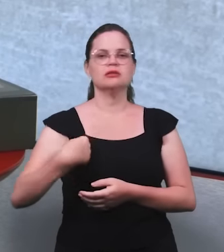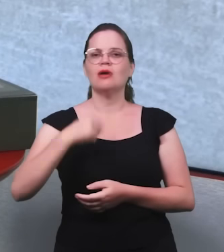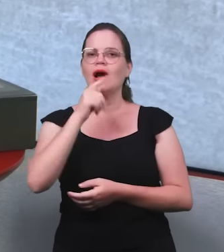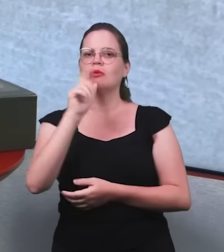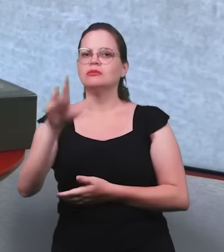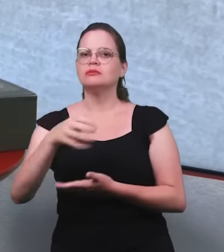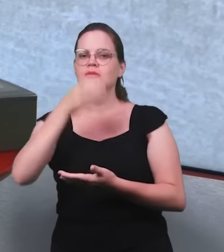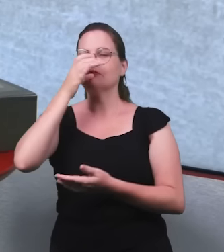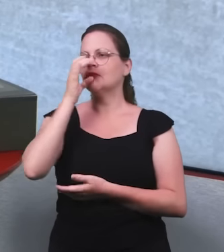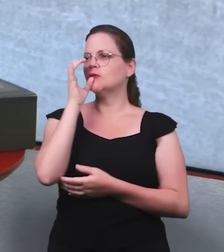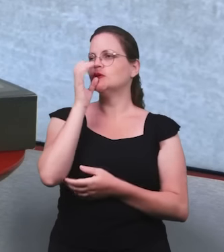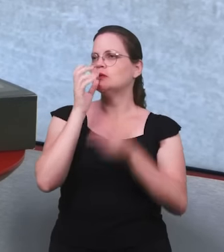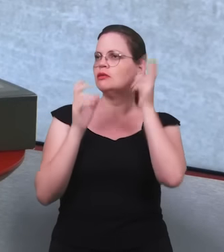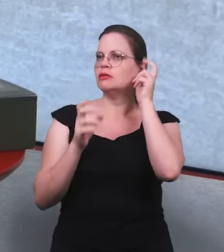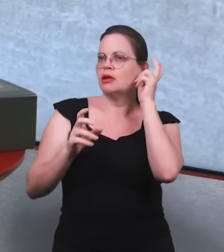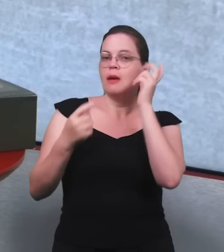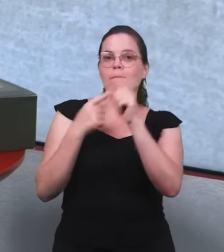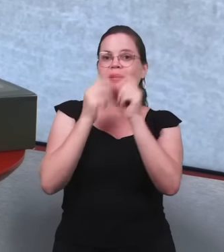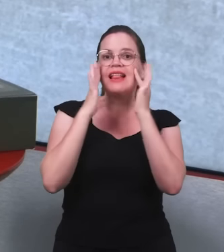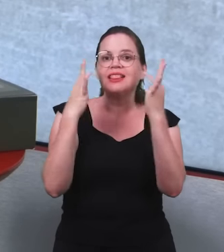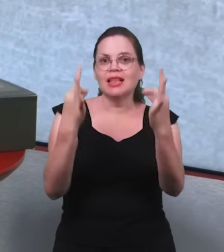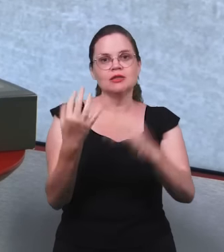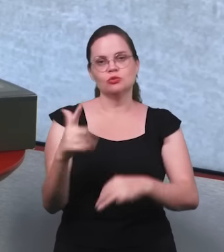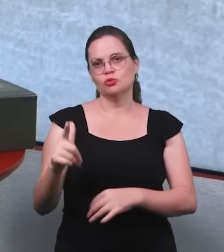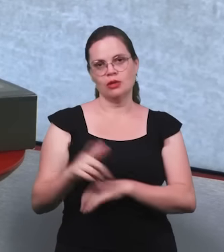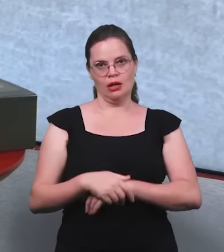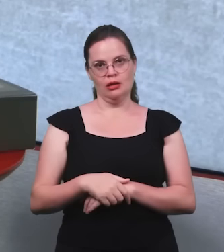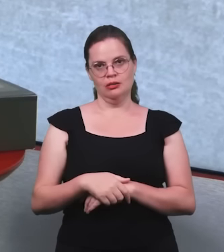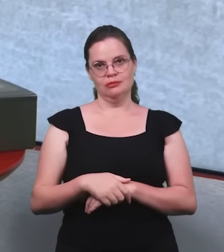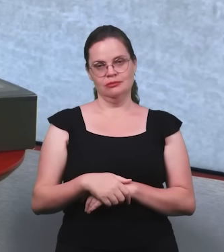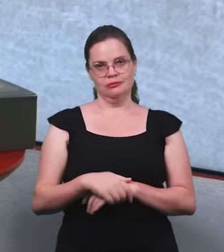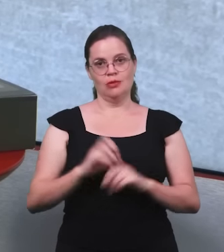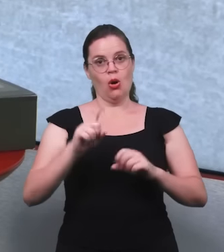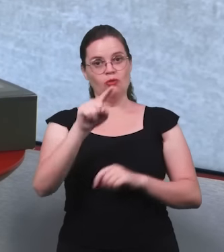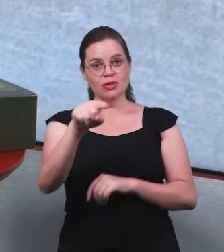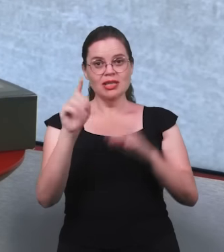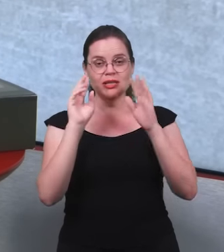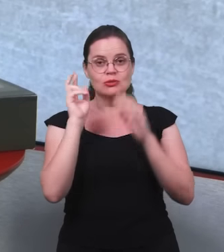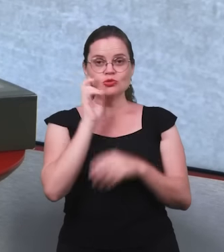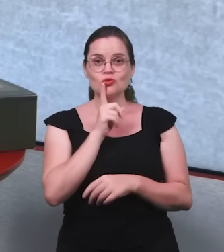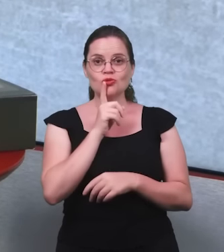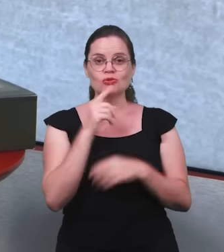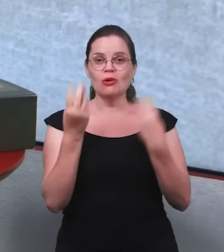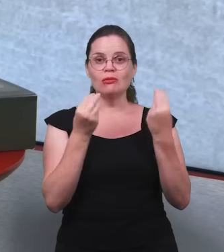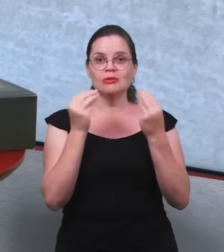outra ação que, normalmente, num culto presencial, nós iríamos evitar